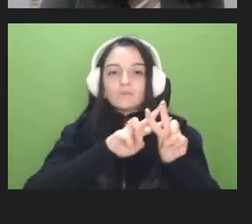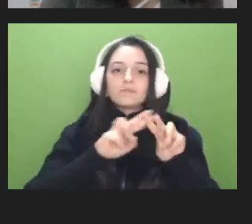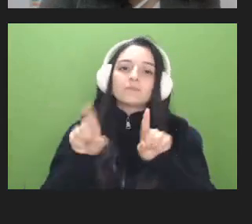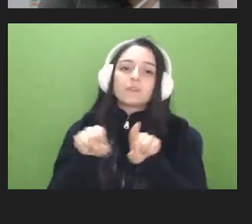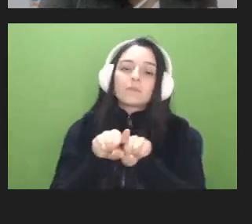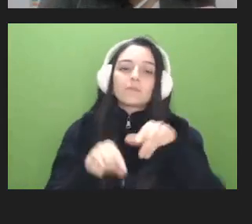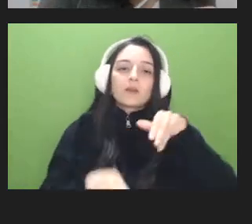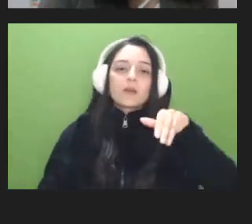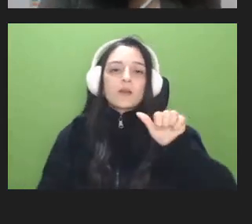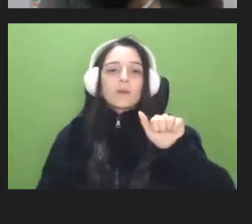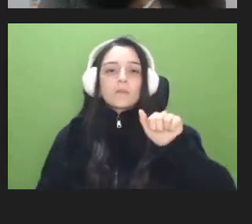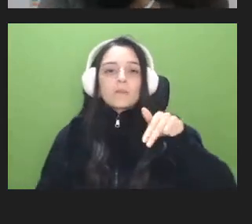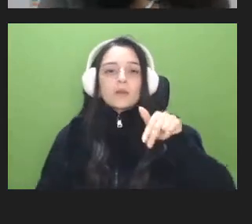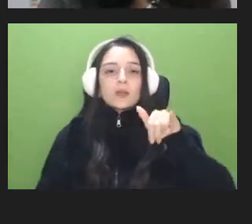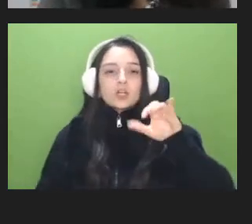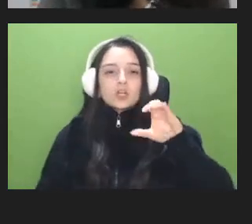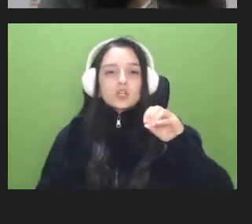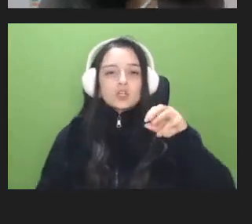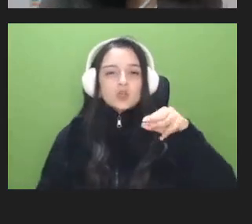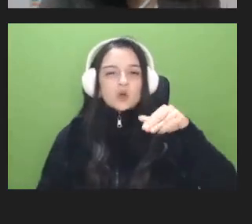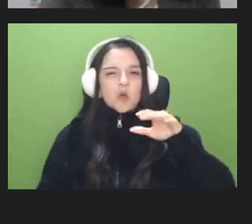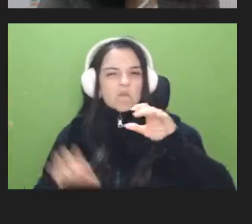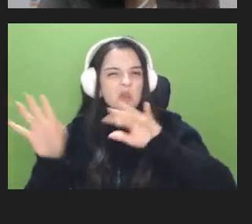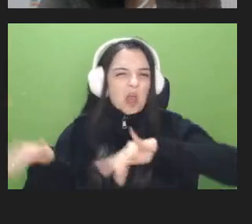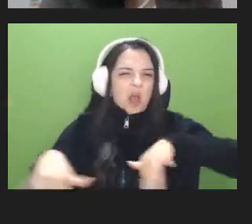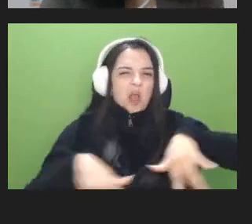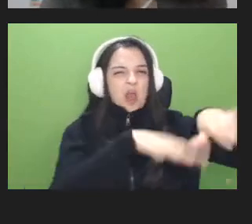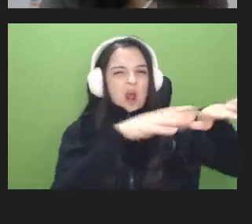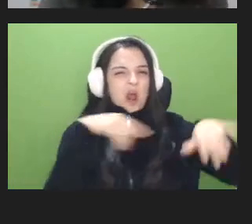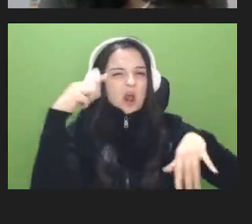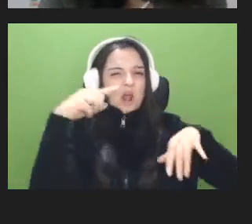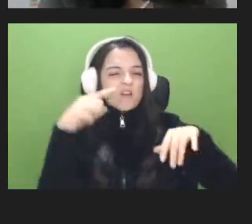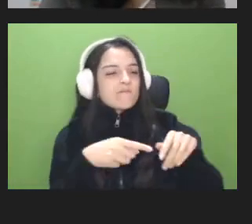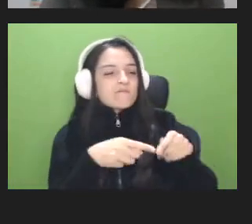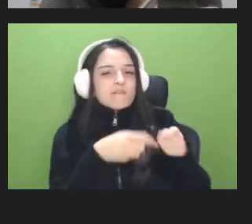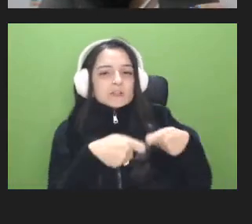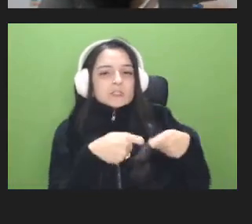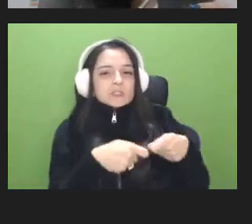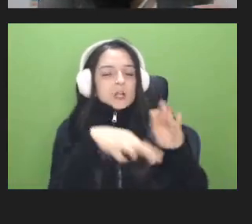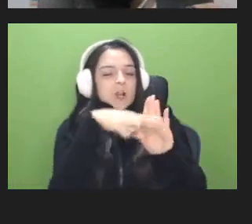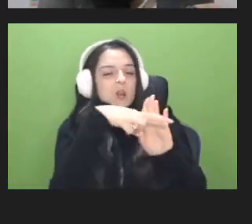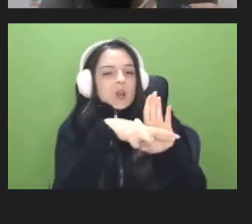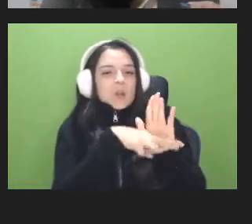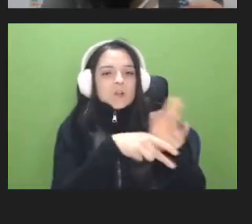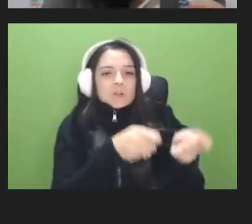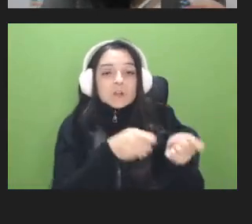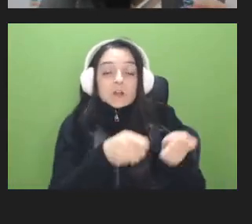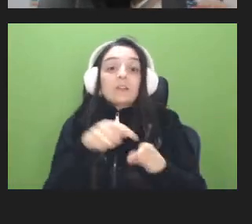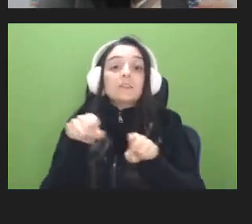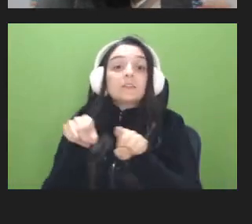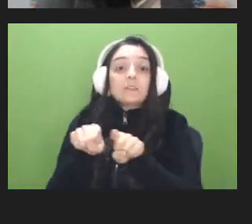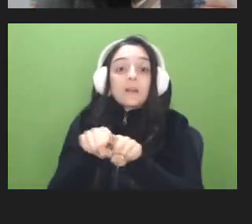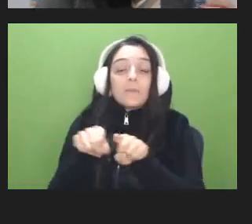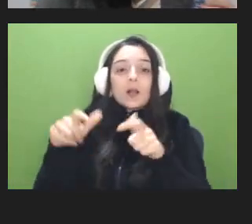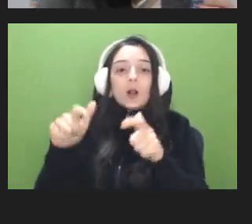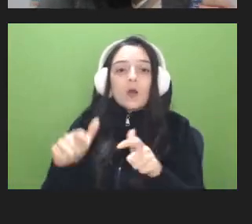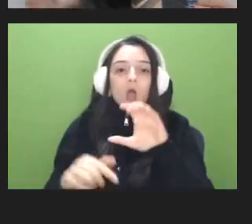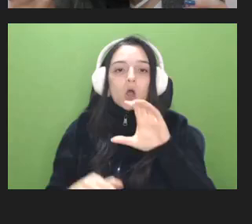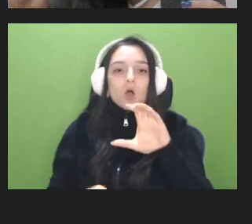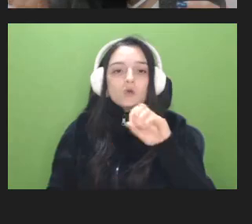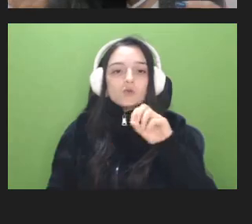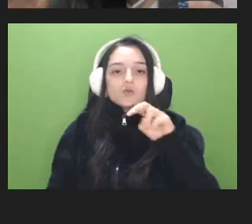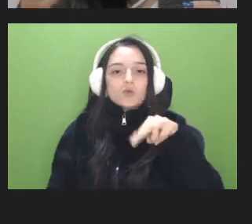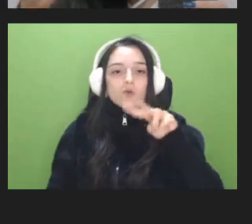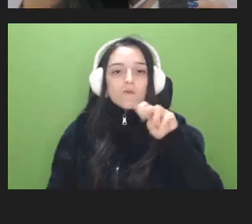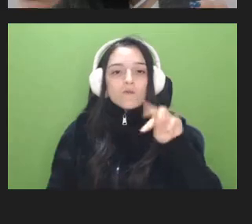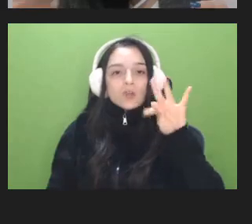instituições que serviram como dispositivos de disciplinamento e de normatização social. O que isso significa? Que lá